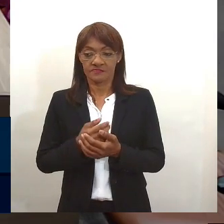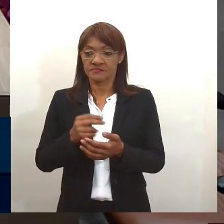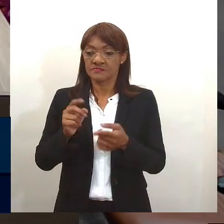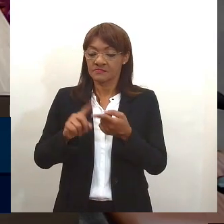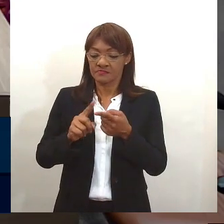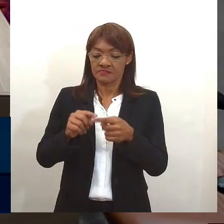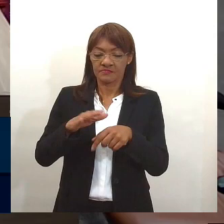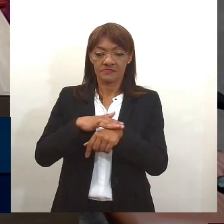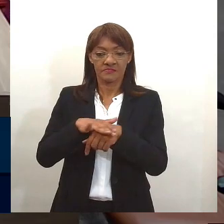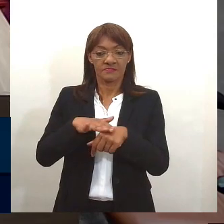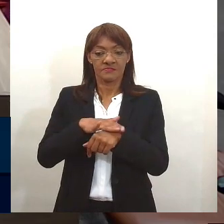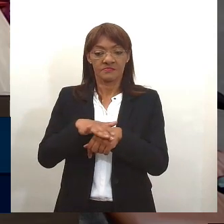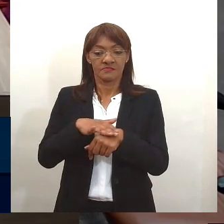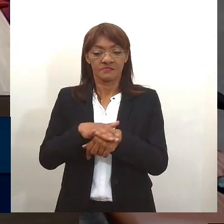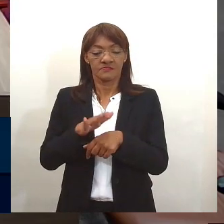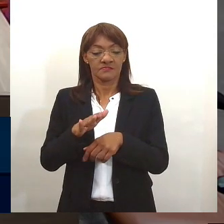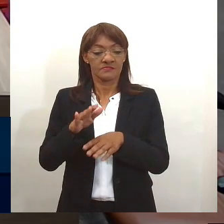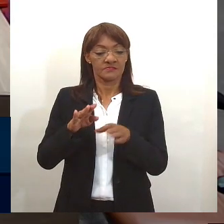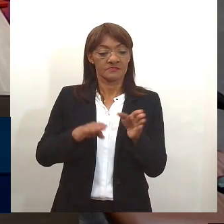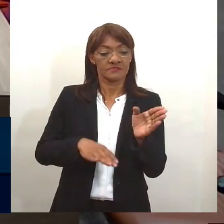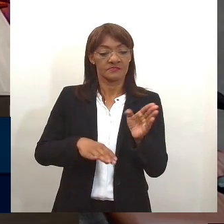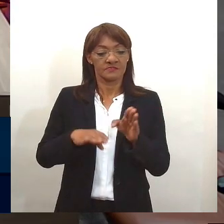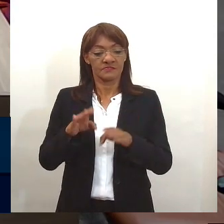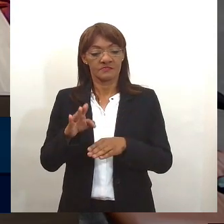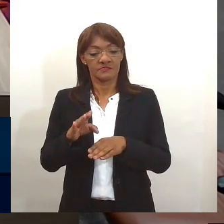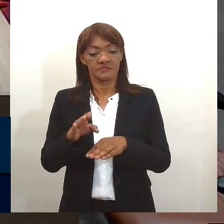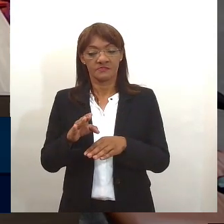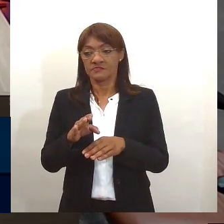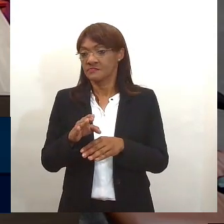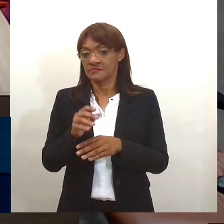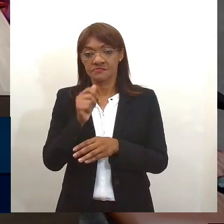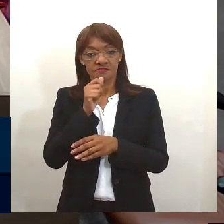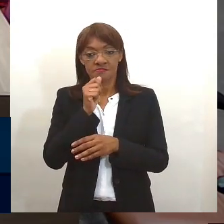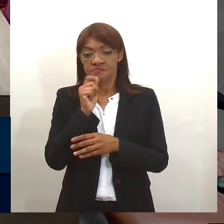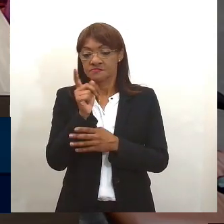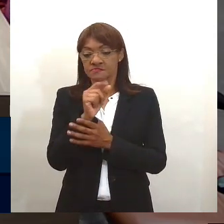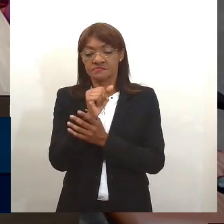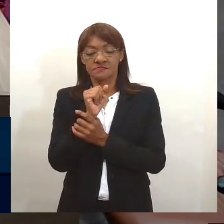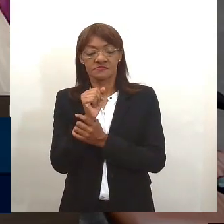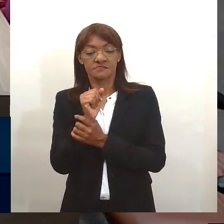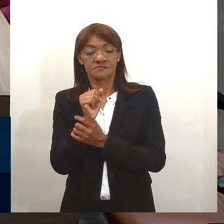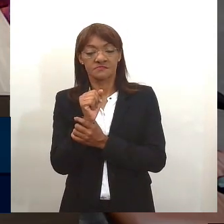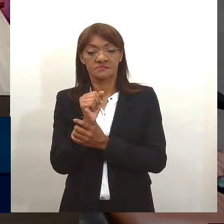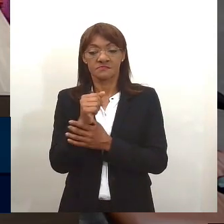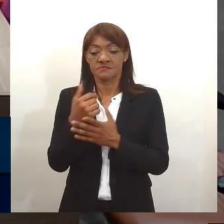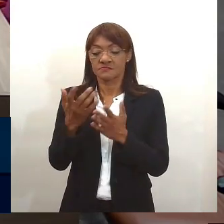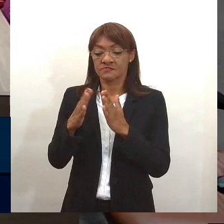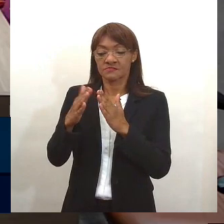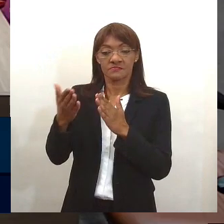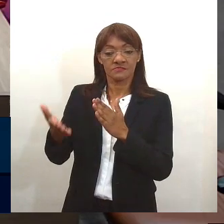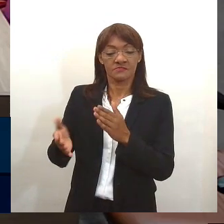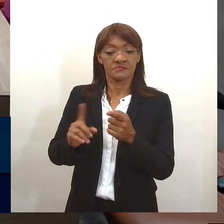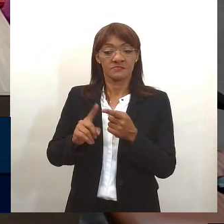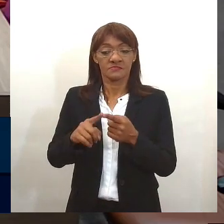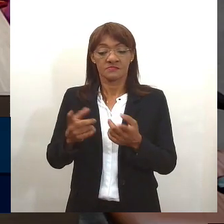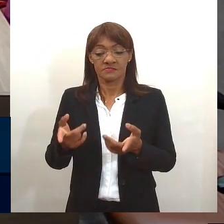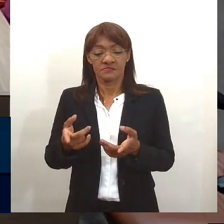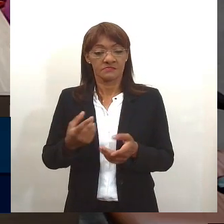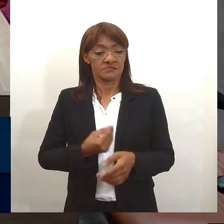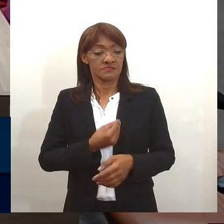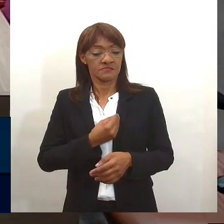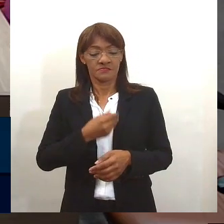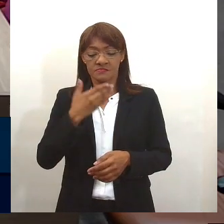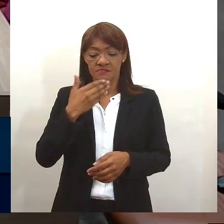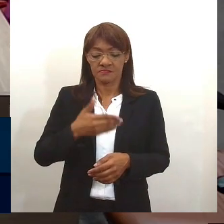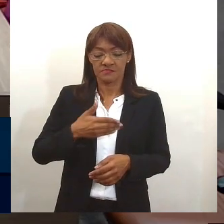vezes não garantem essa estabilidade, também não garante a manutenção da qualidade de um serviço, já que é uma renovação, né,